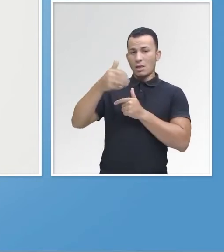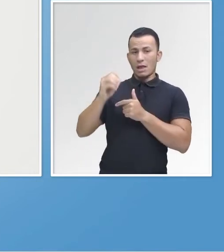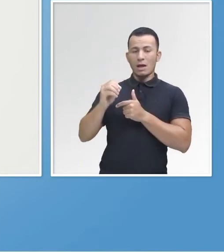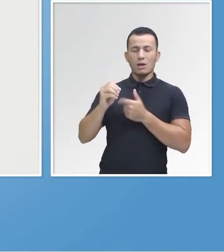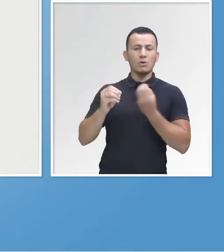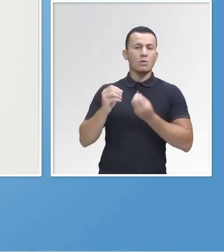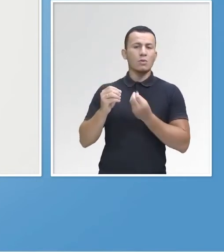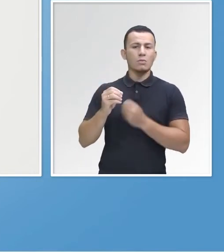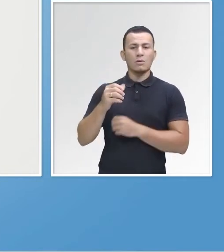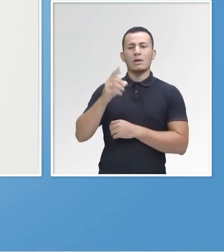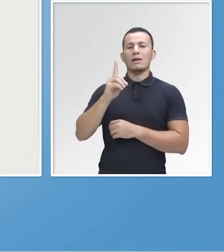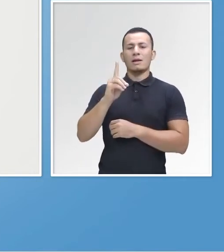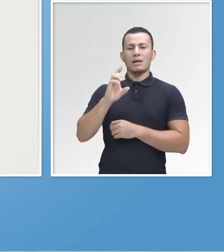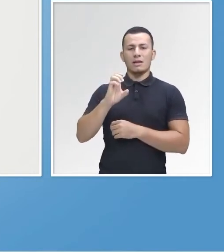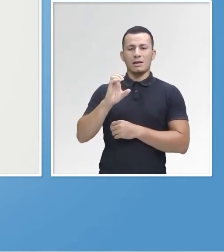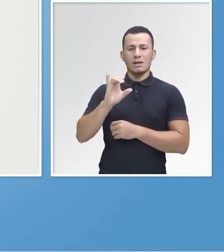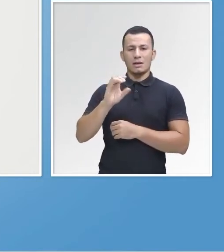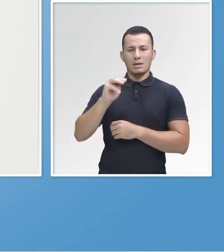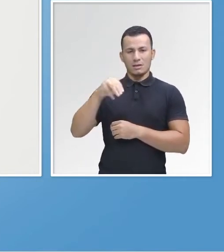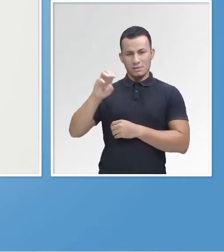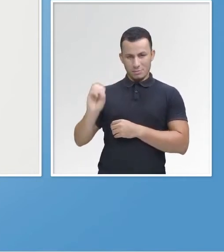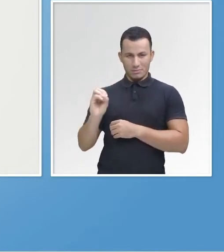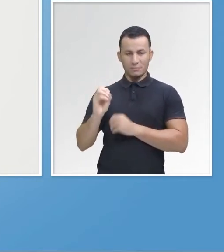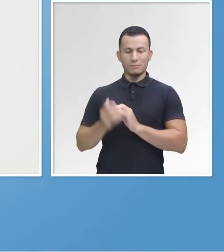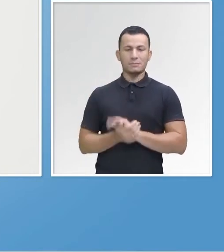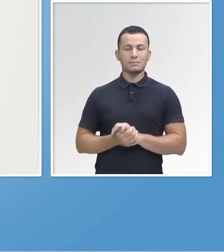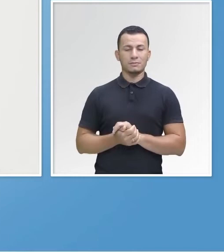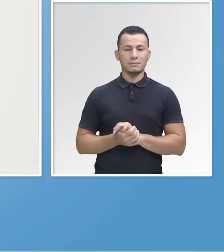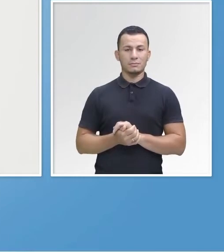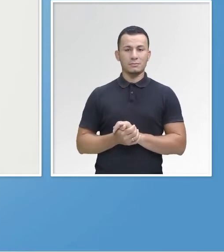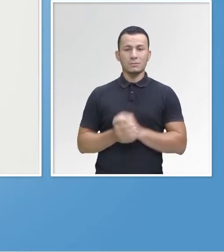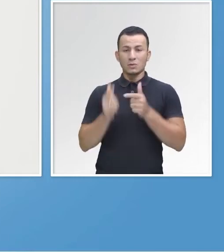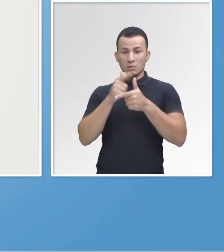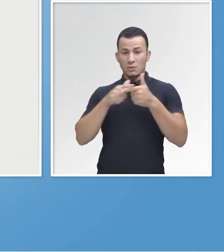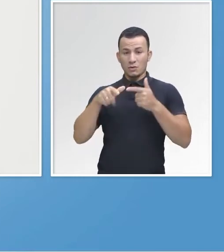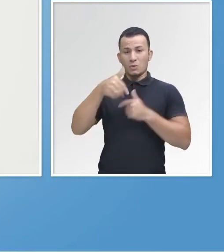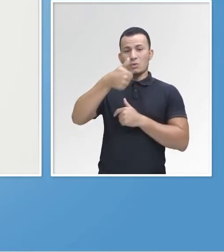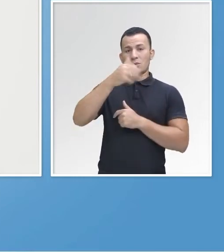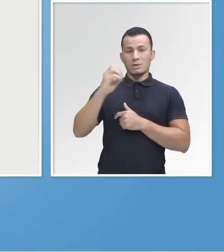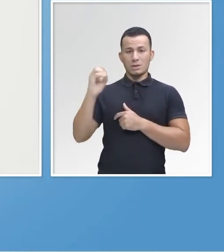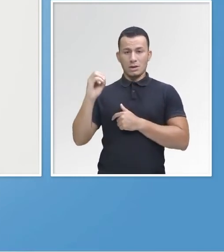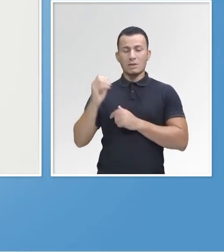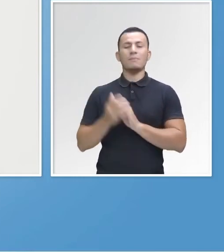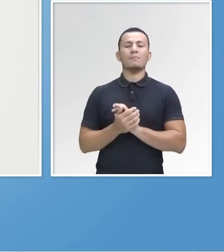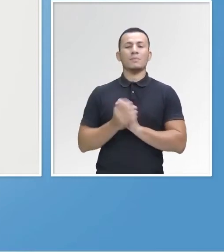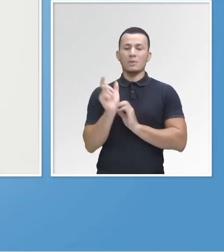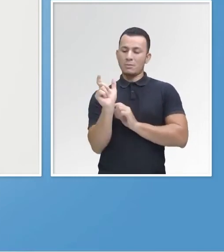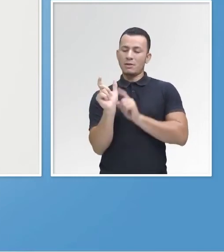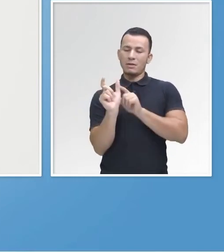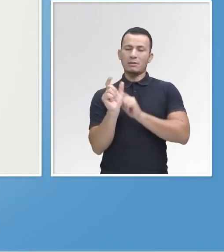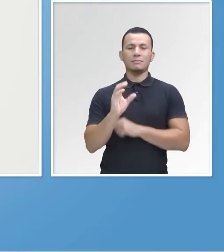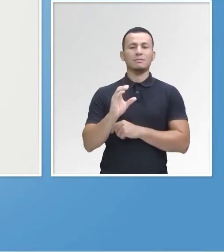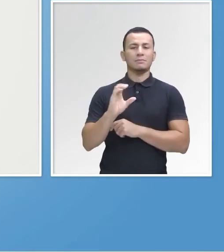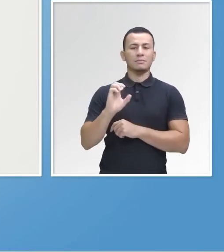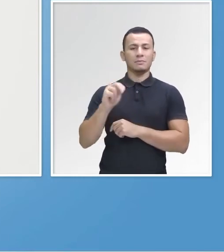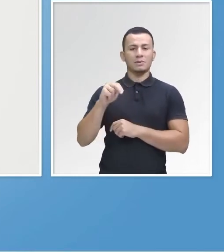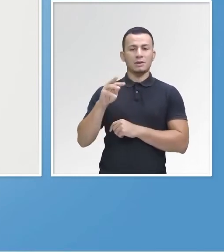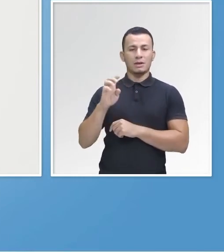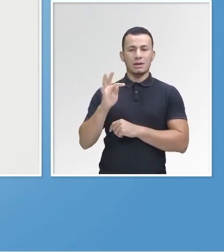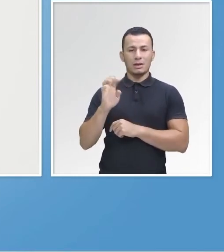leio décimo e quando é dividido por 100 Oleiro como centésimo